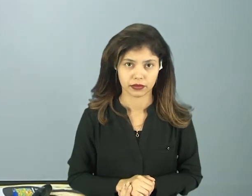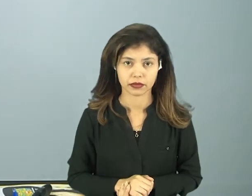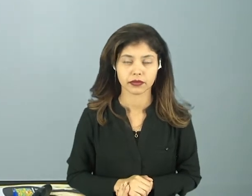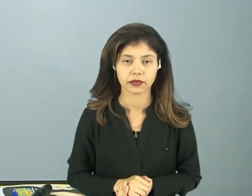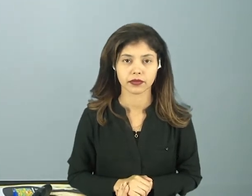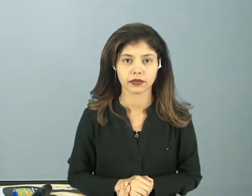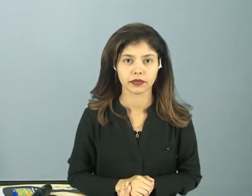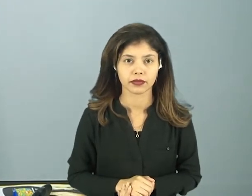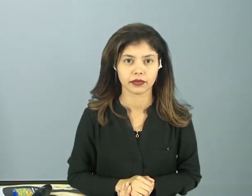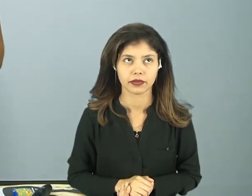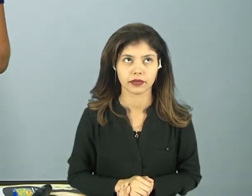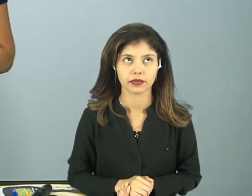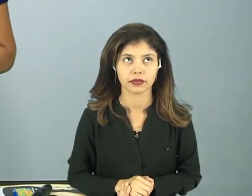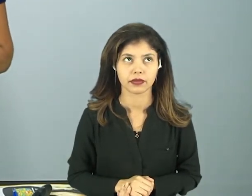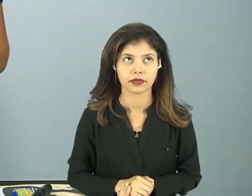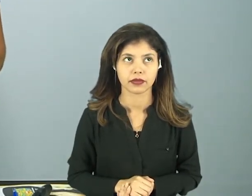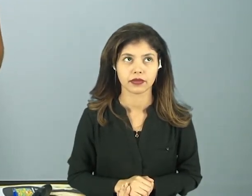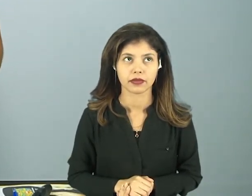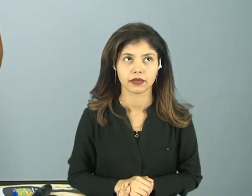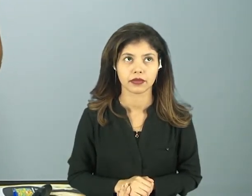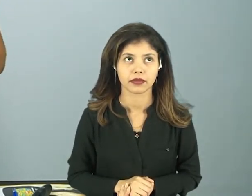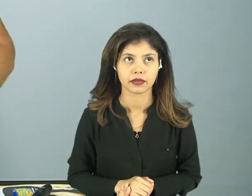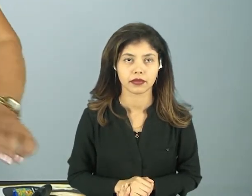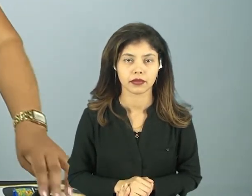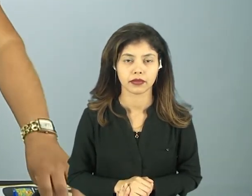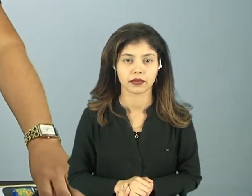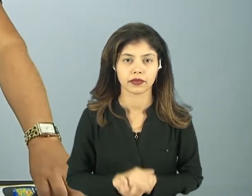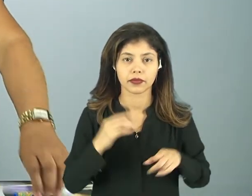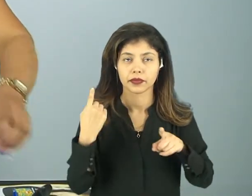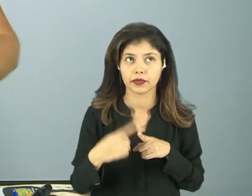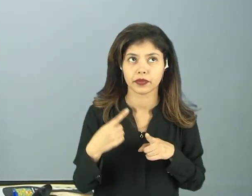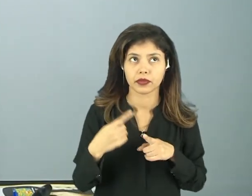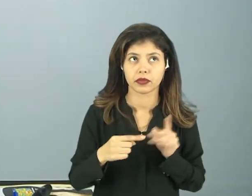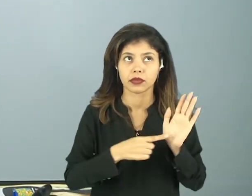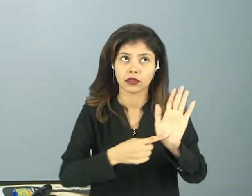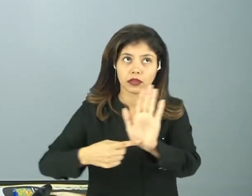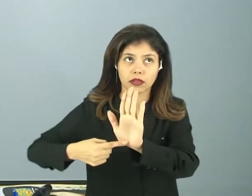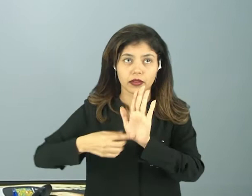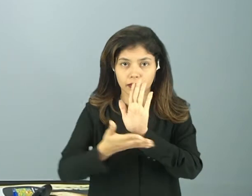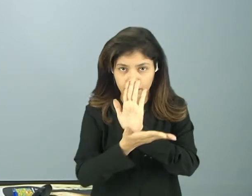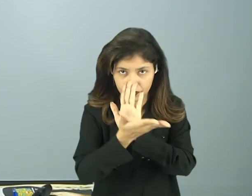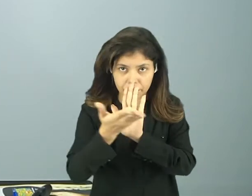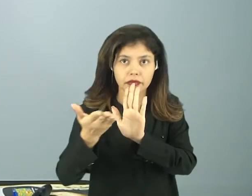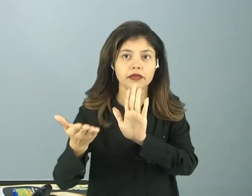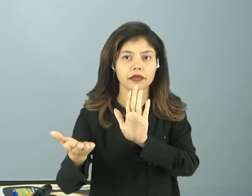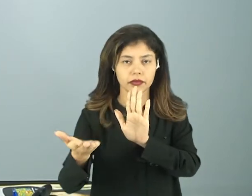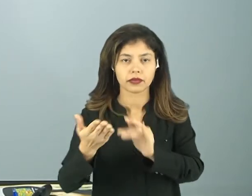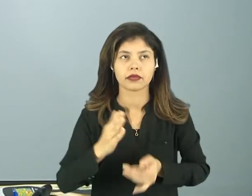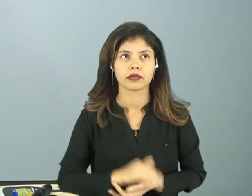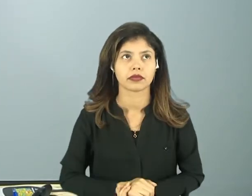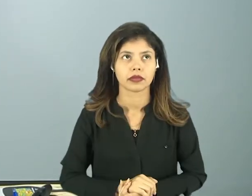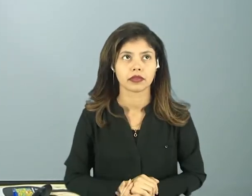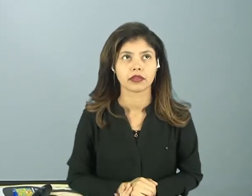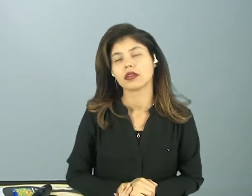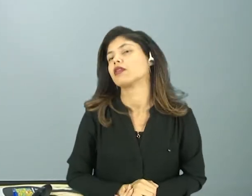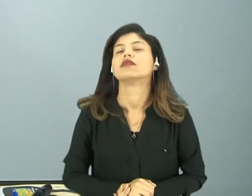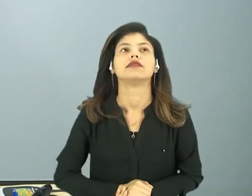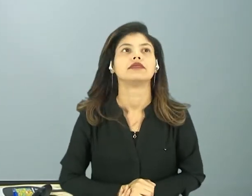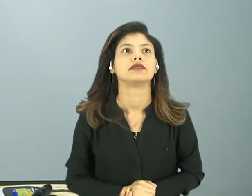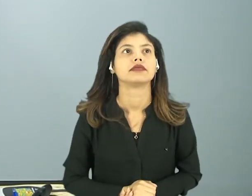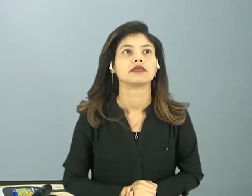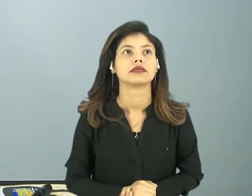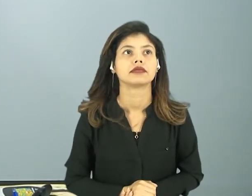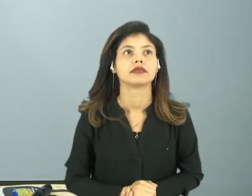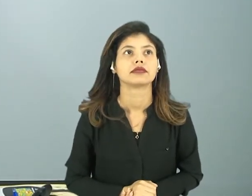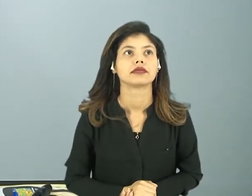minha preferência. Eu até prefiro o digital, que é esse daqui, tá? Digital,